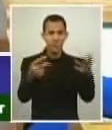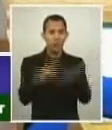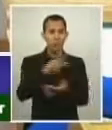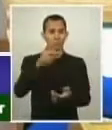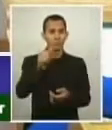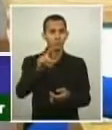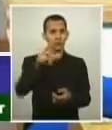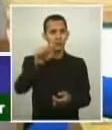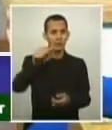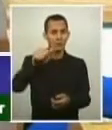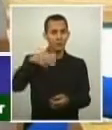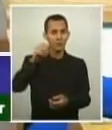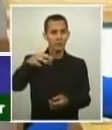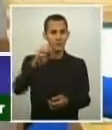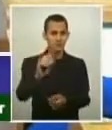Parlamento